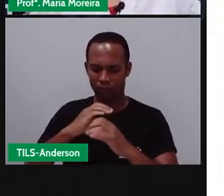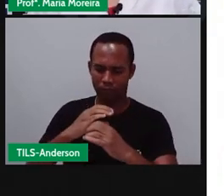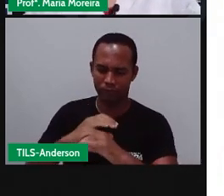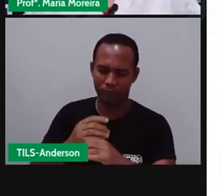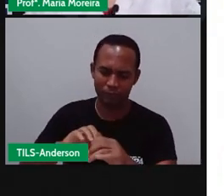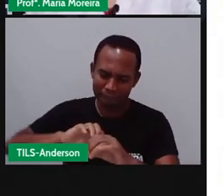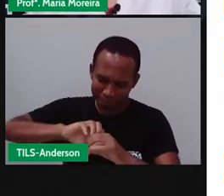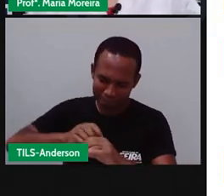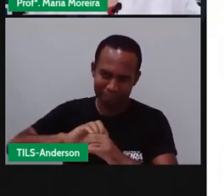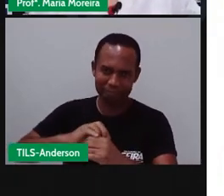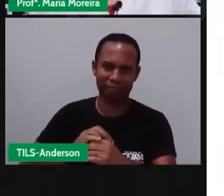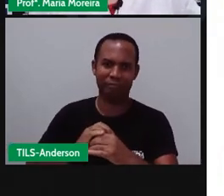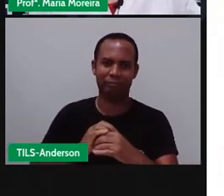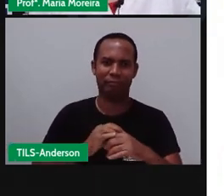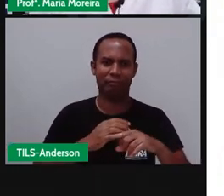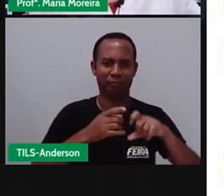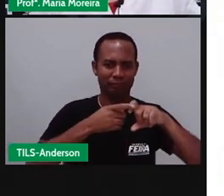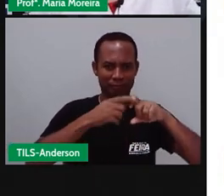enfermeiro,